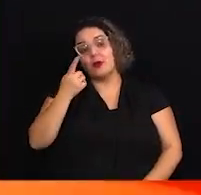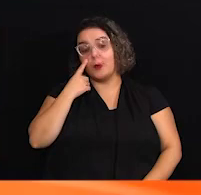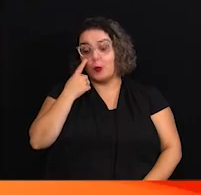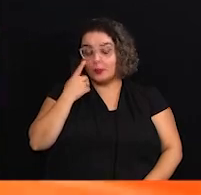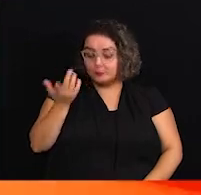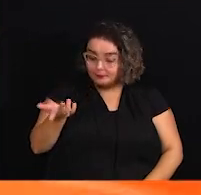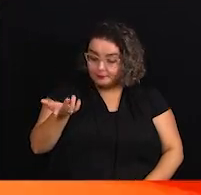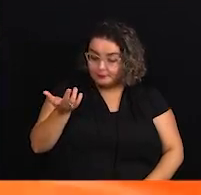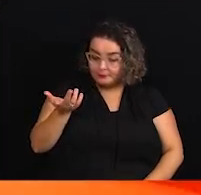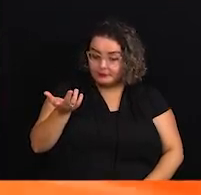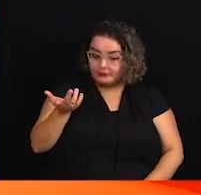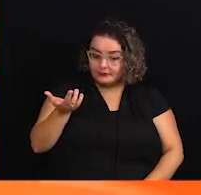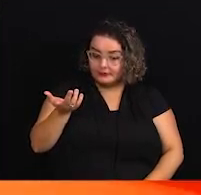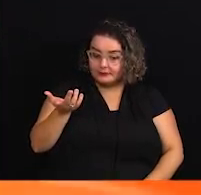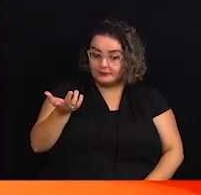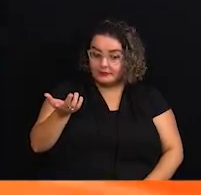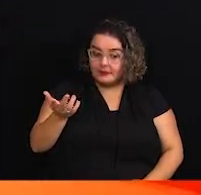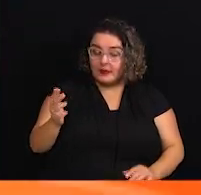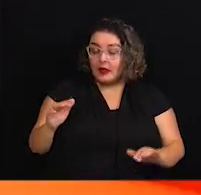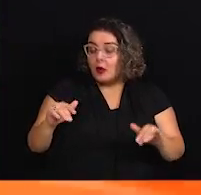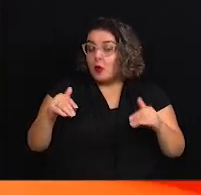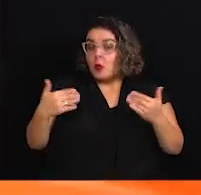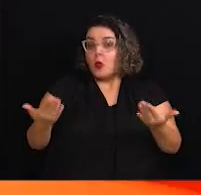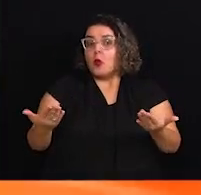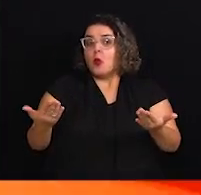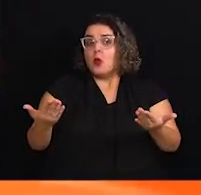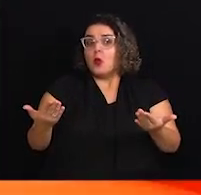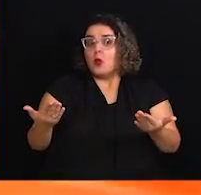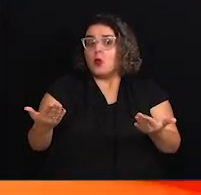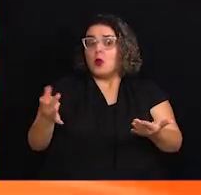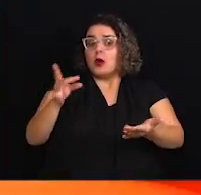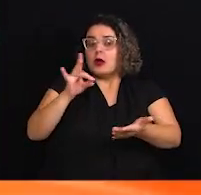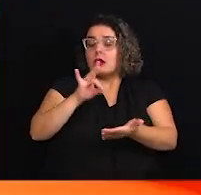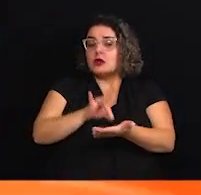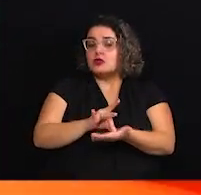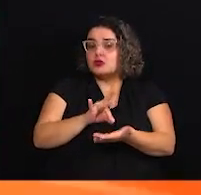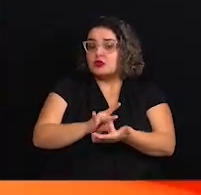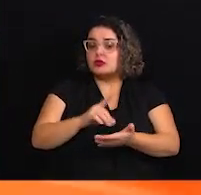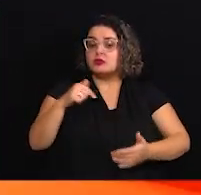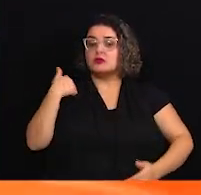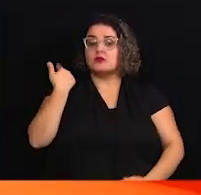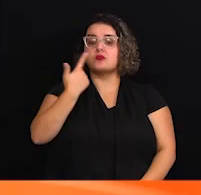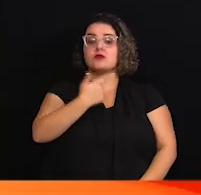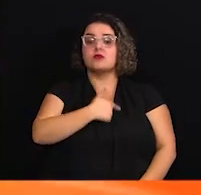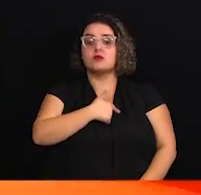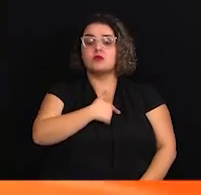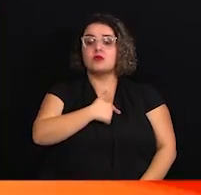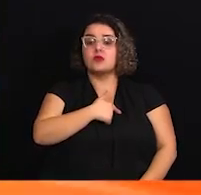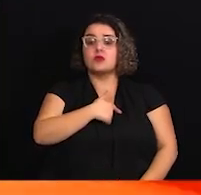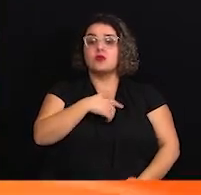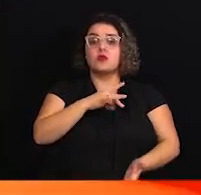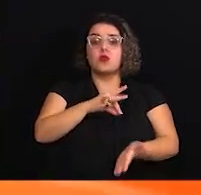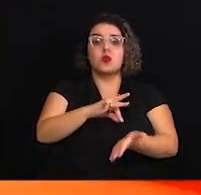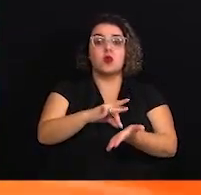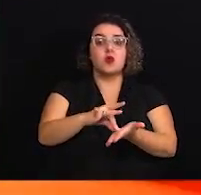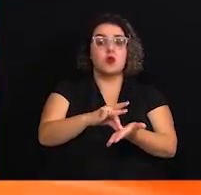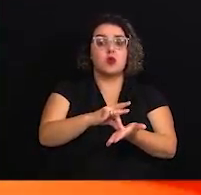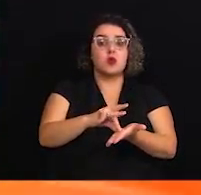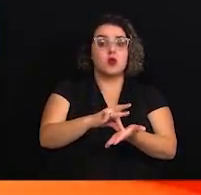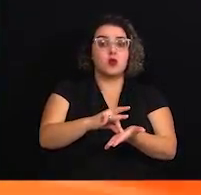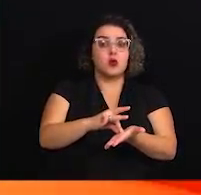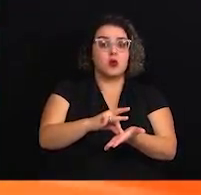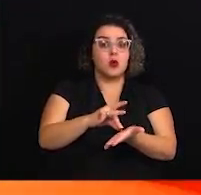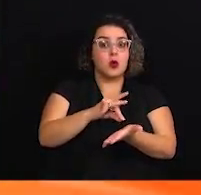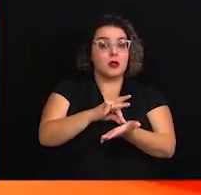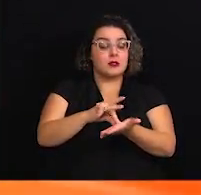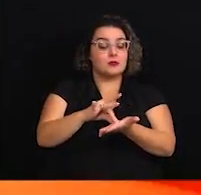Então, olha só. Quais são os nossos verdadeiros inimigos? São